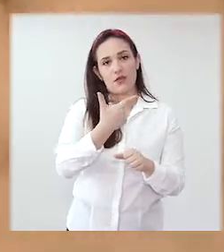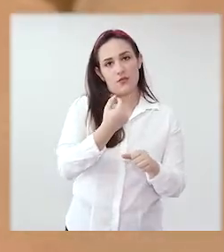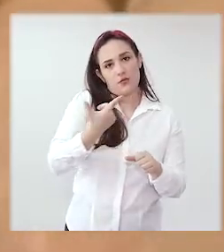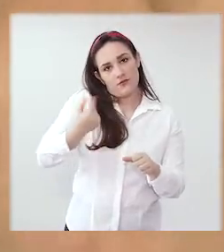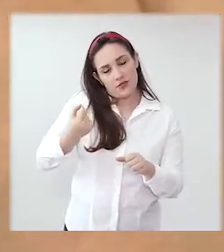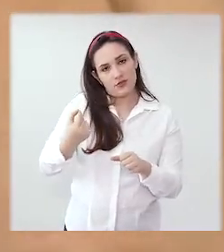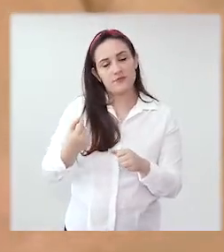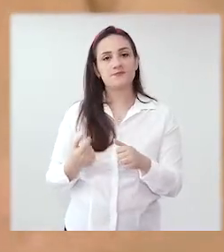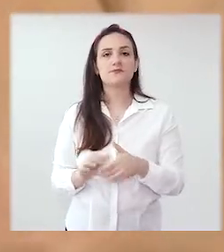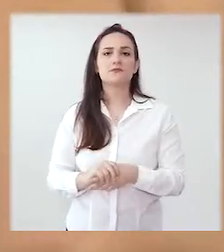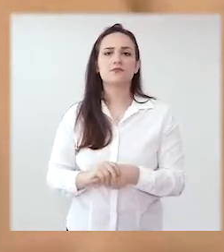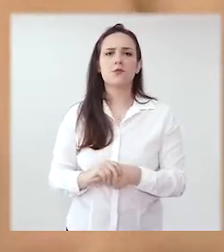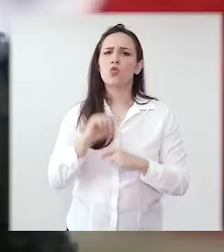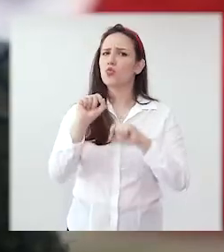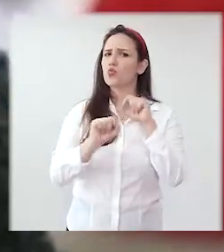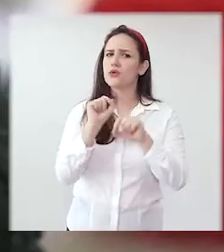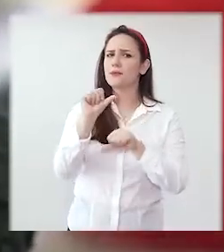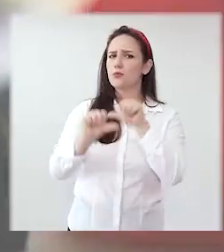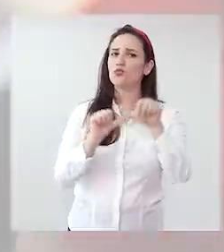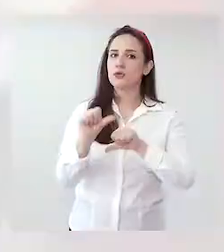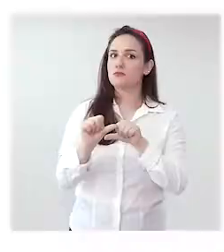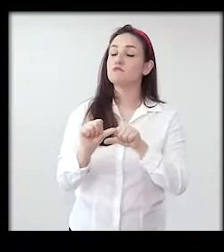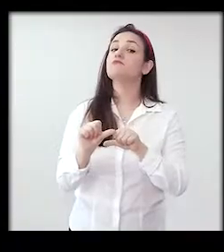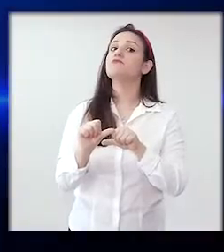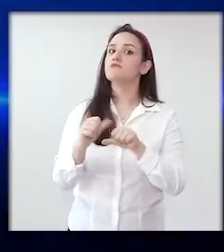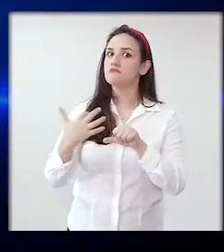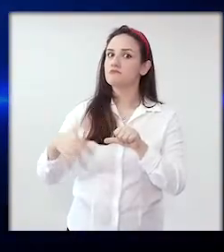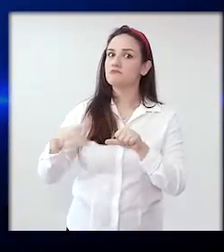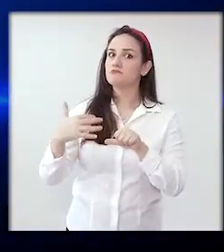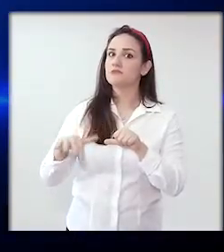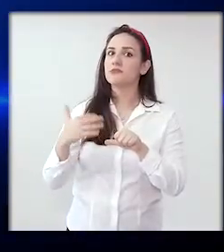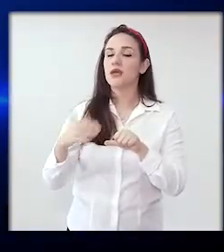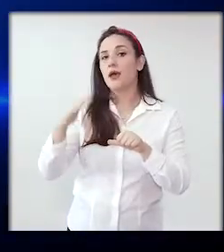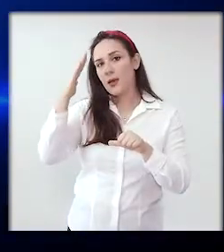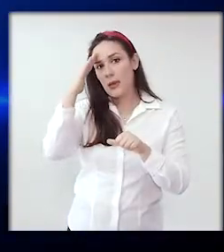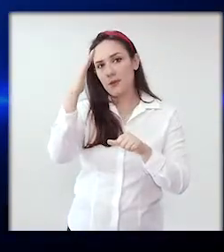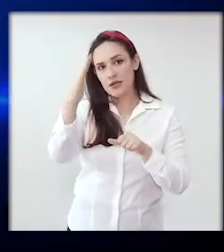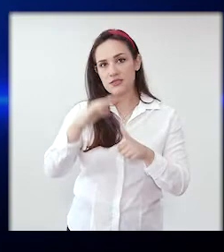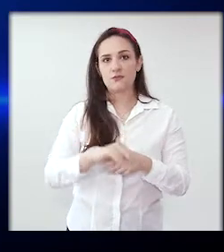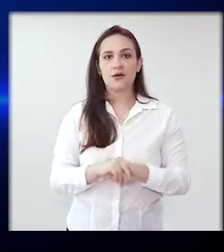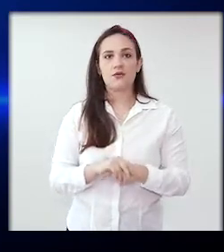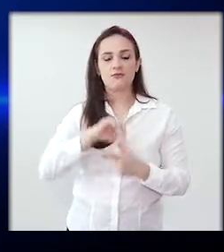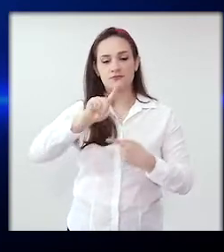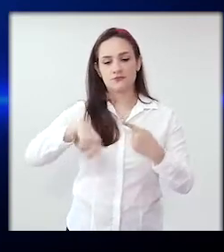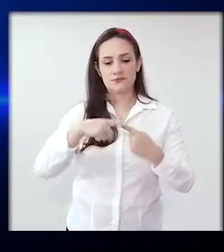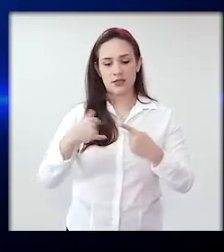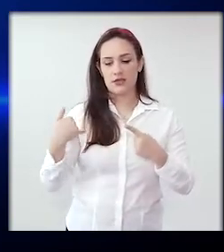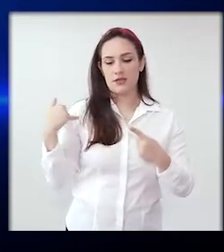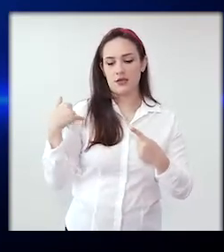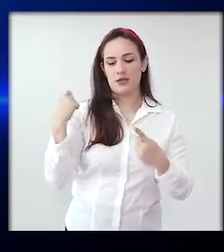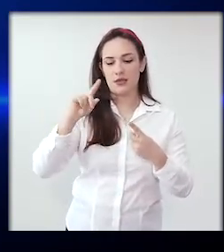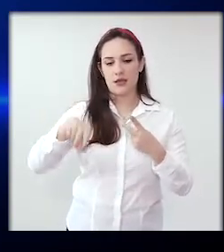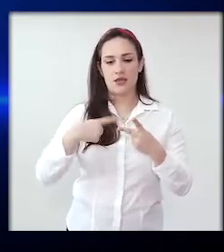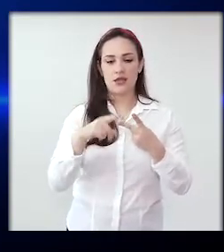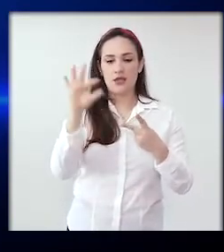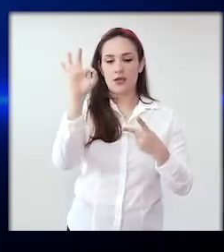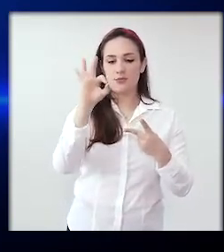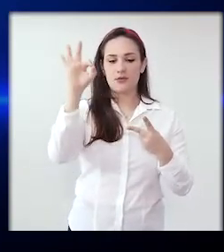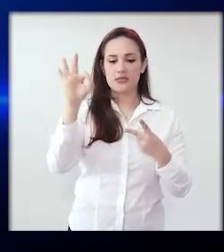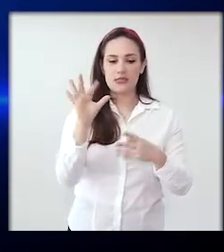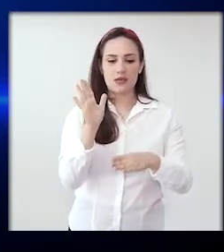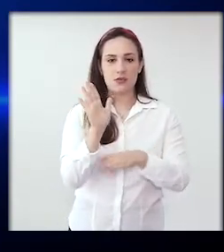O que muda? Muita coisa. Nos pontos principais: idade mínima, percentual e tempo